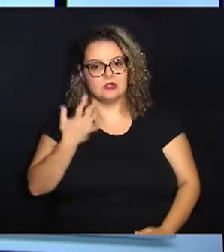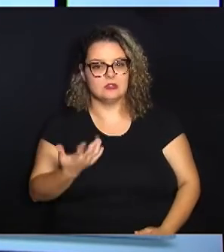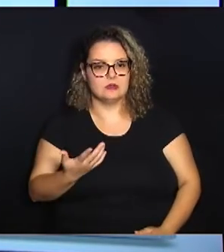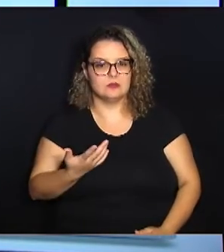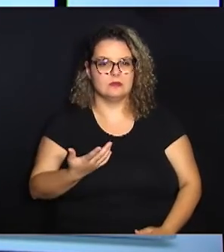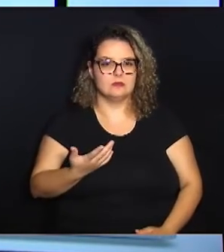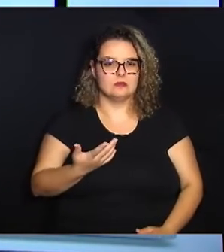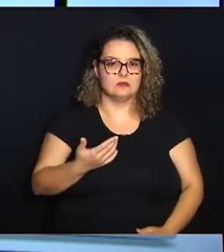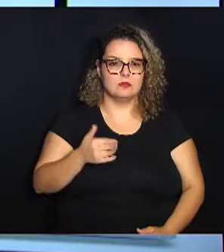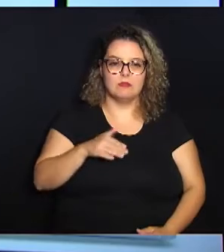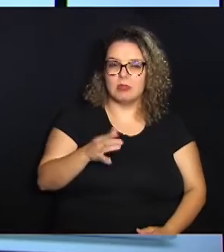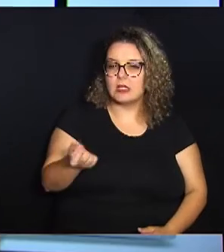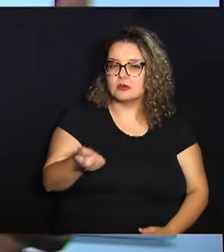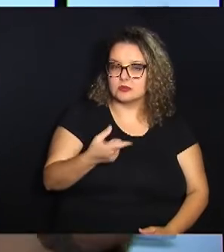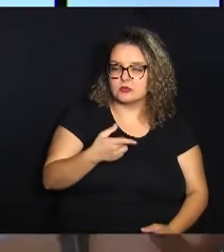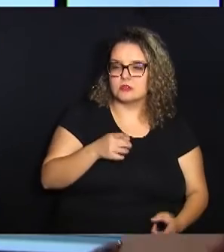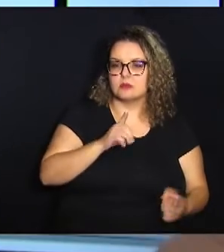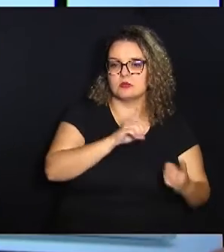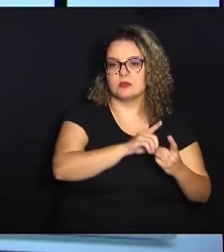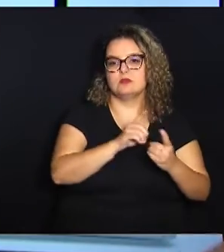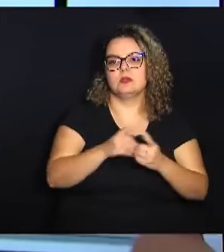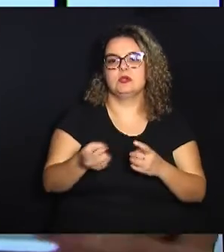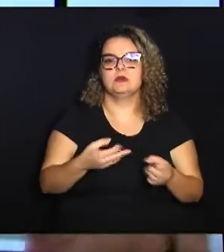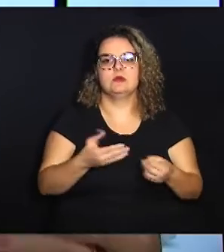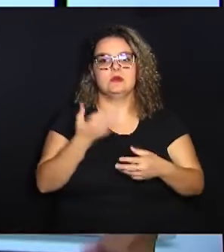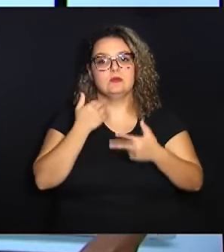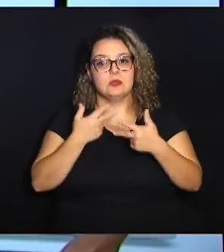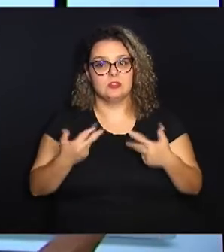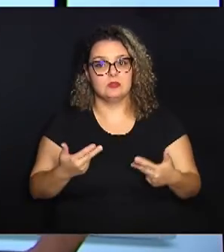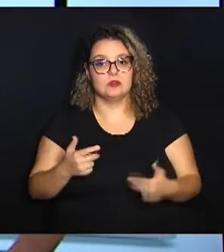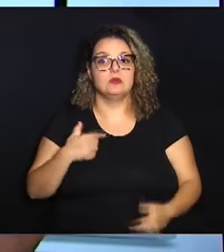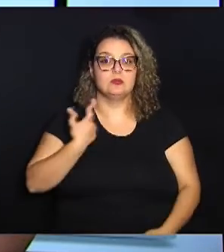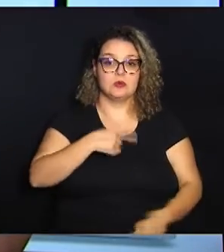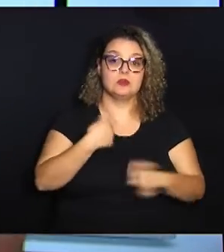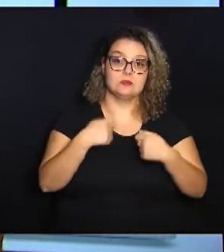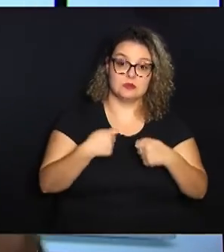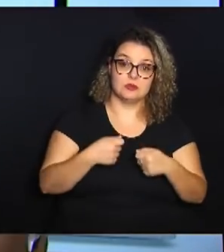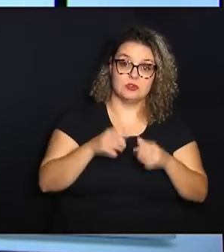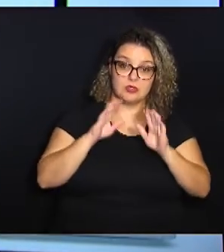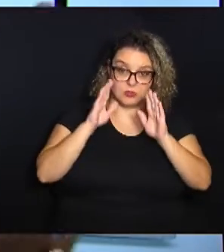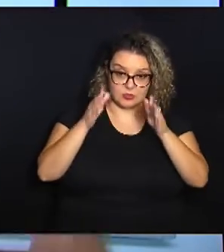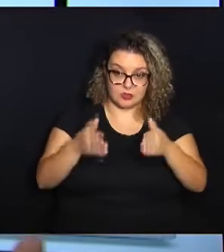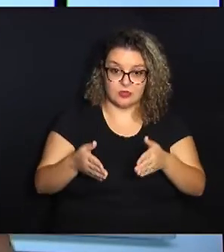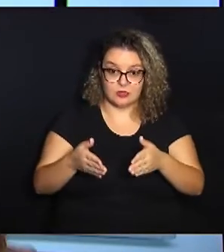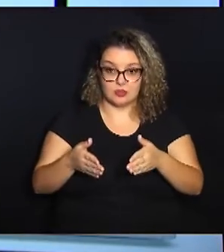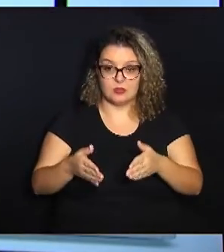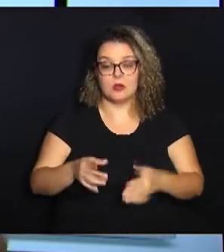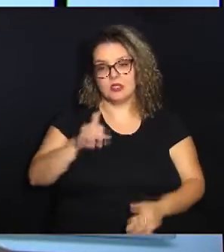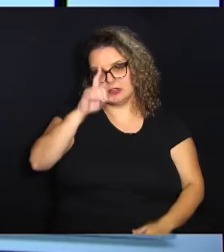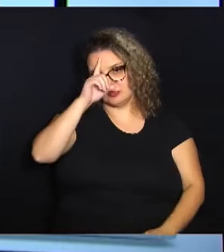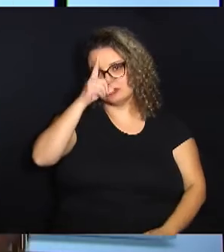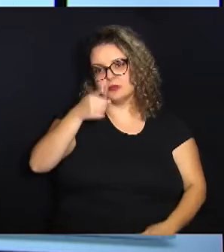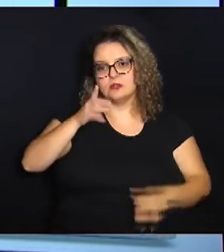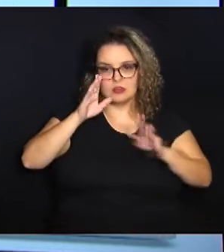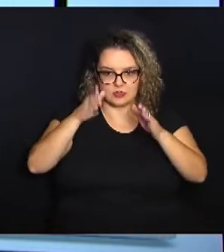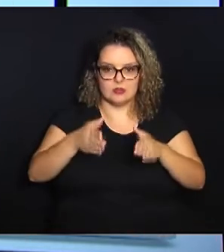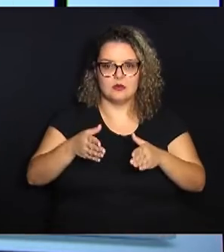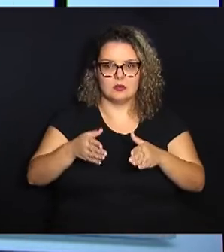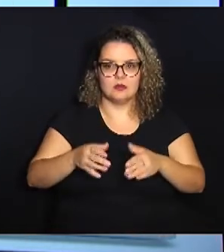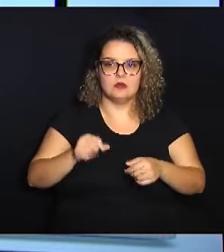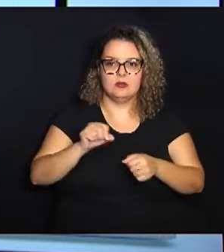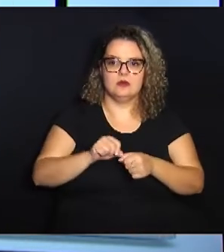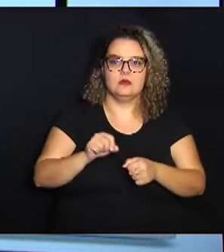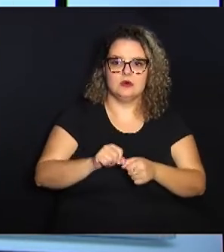mais do que uma consultoria comum de inovação em alimentos, a gente precisava ter um foco. E aí decidimos focar e fazer a